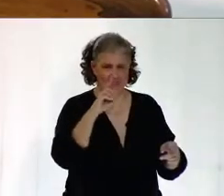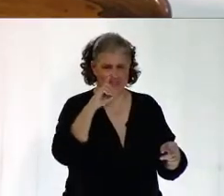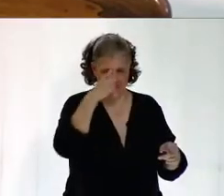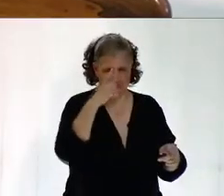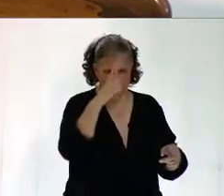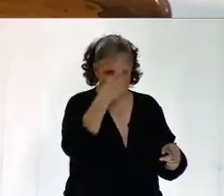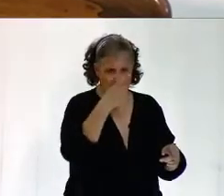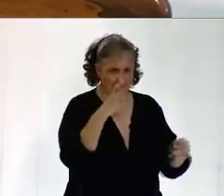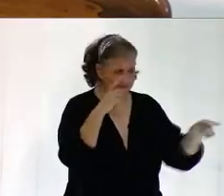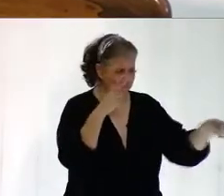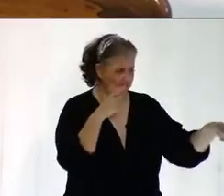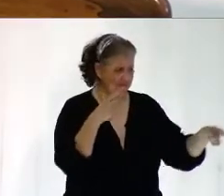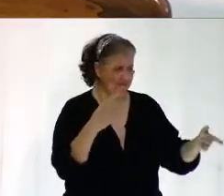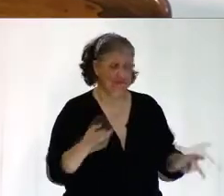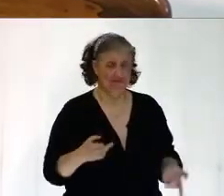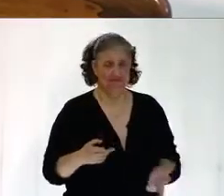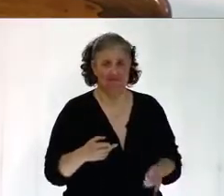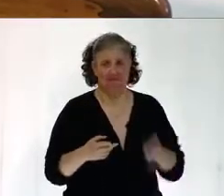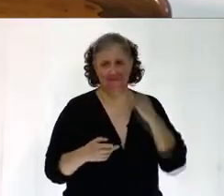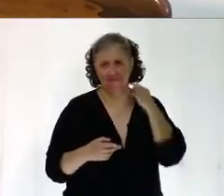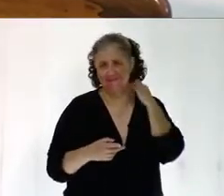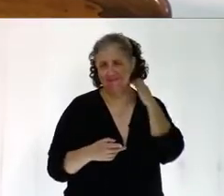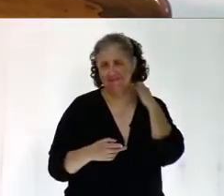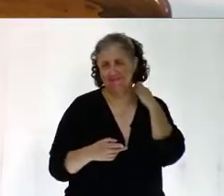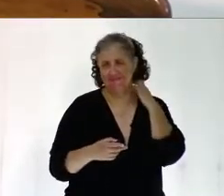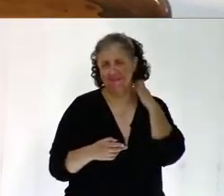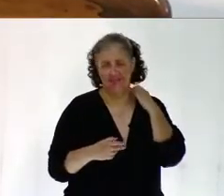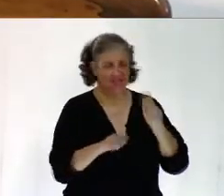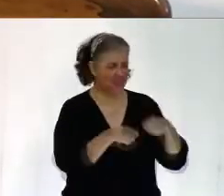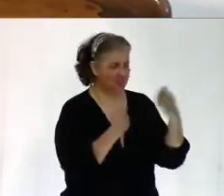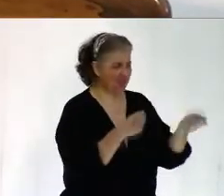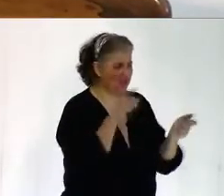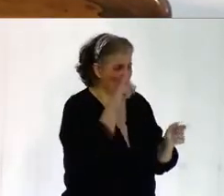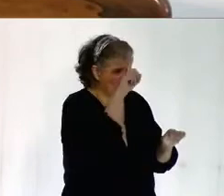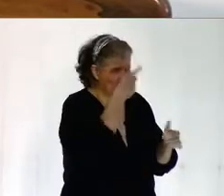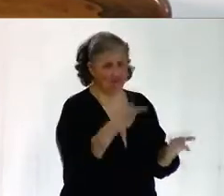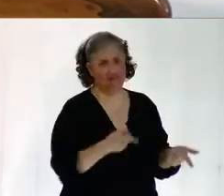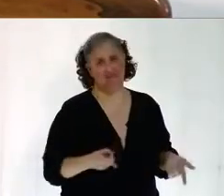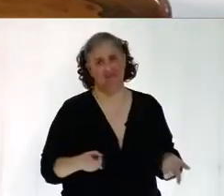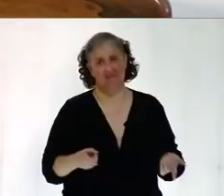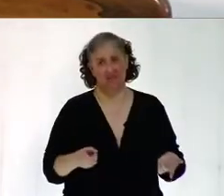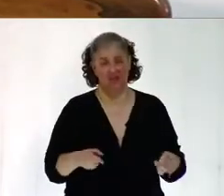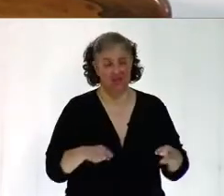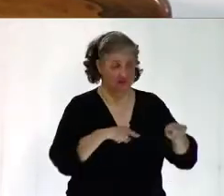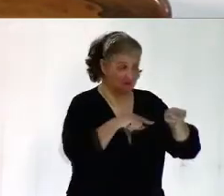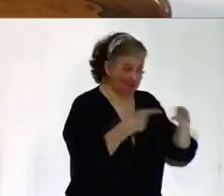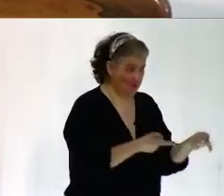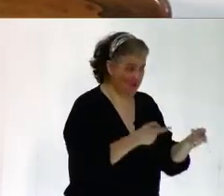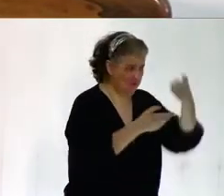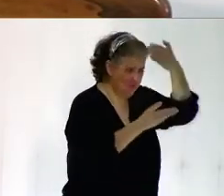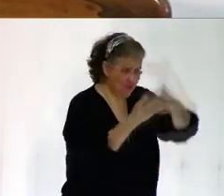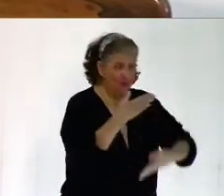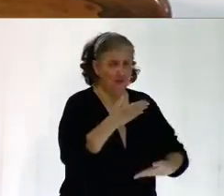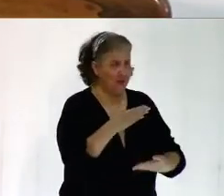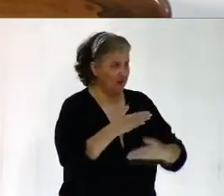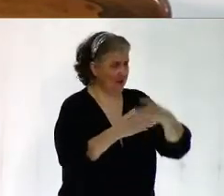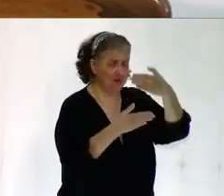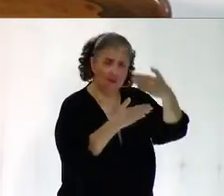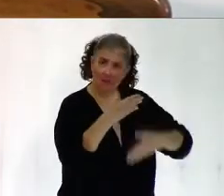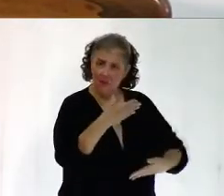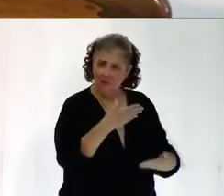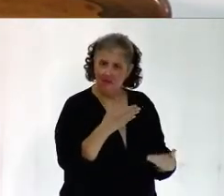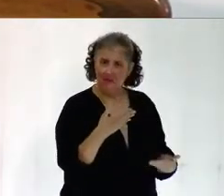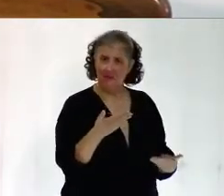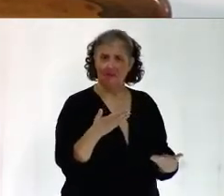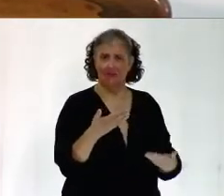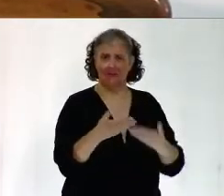provaria ele o filho de deus o e venceria se és filho de deus